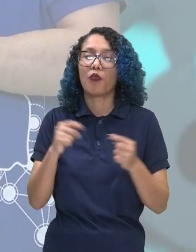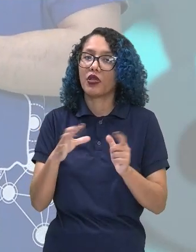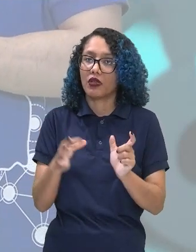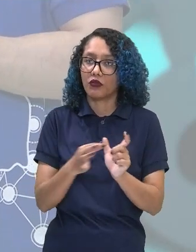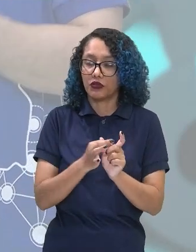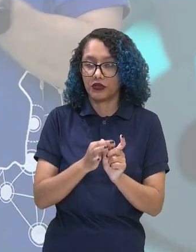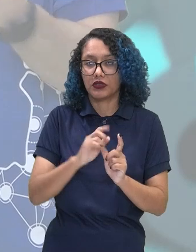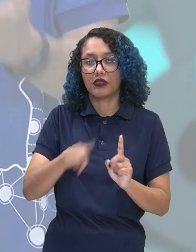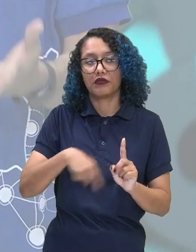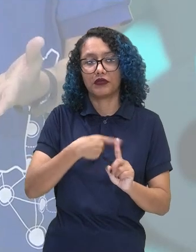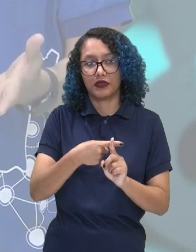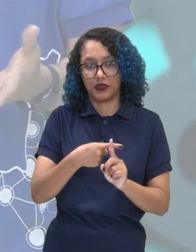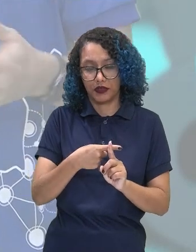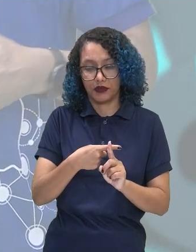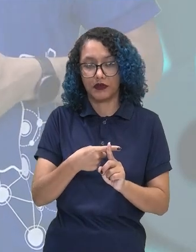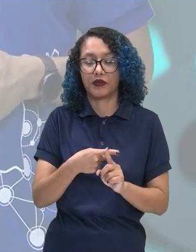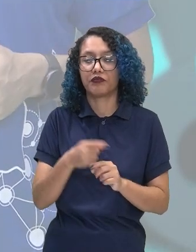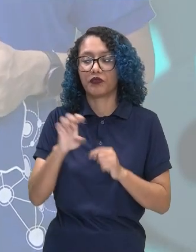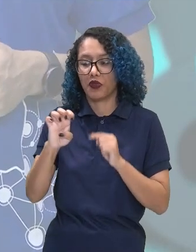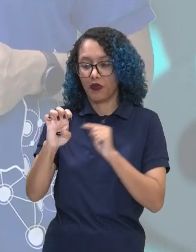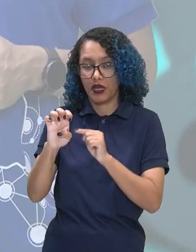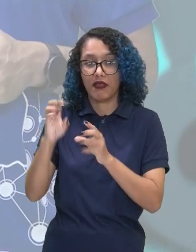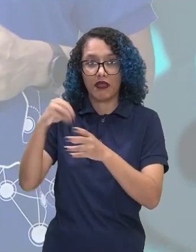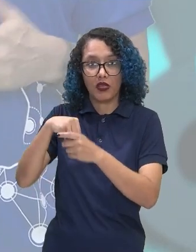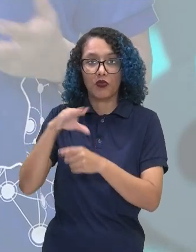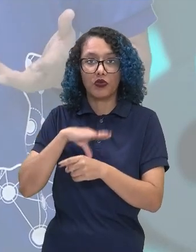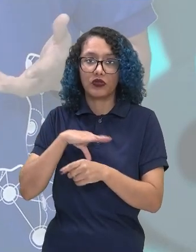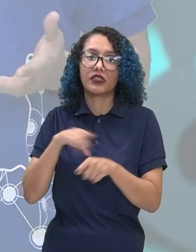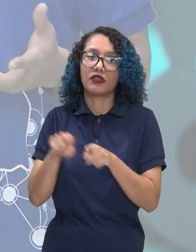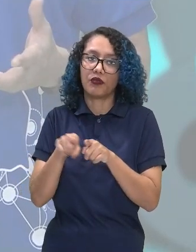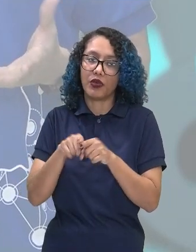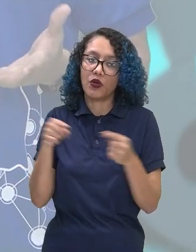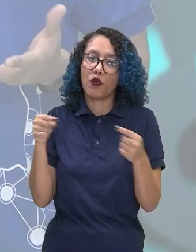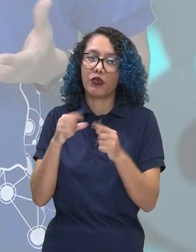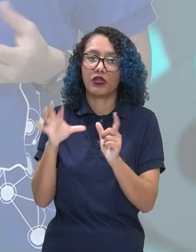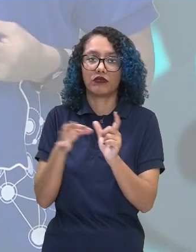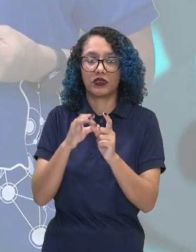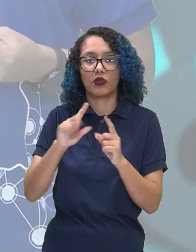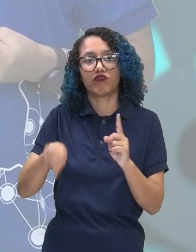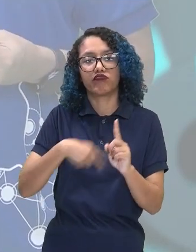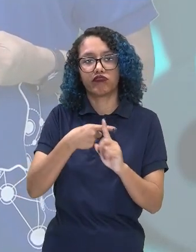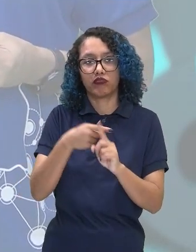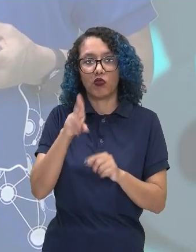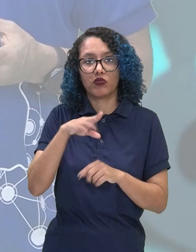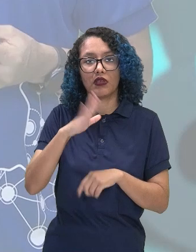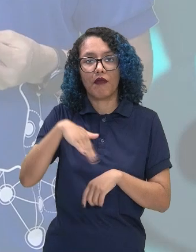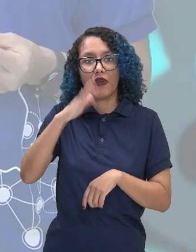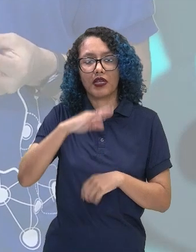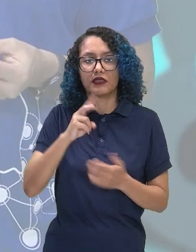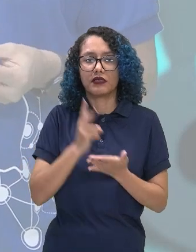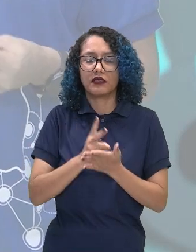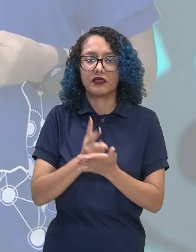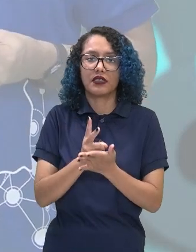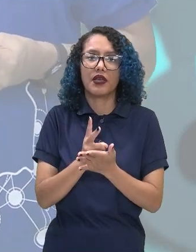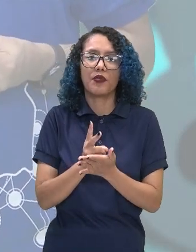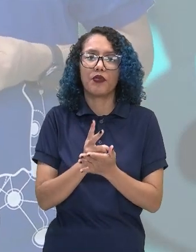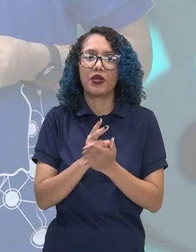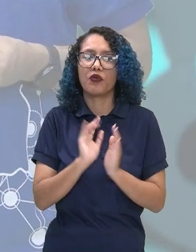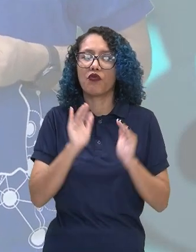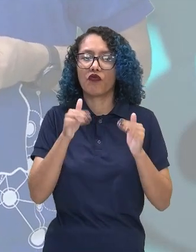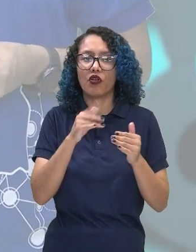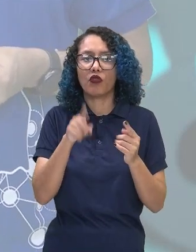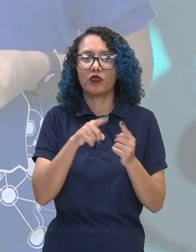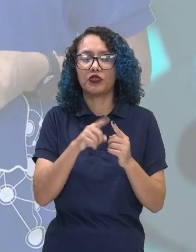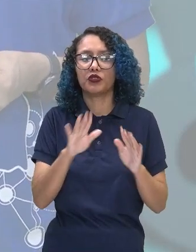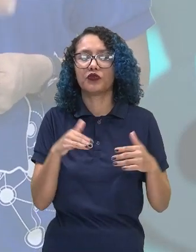portuguesa também é o e, ela é uma conjunção aditiva, ela é a mais utilizada e ela vai sempre ser utilizada para somar